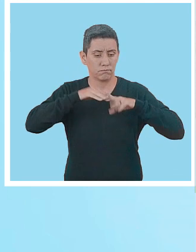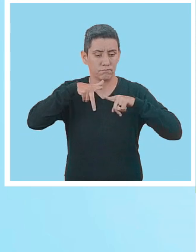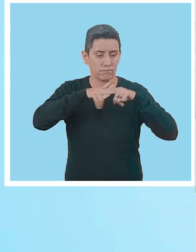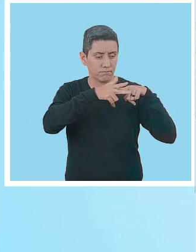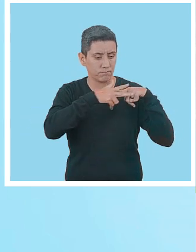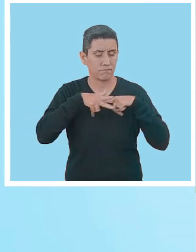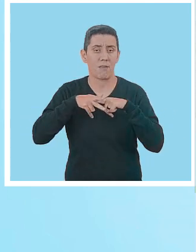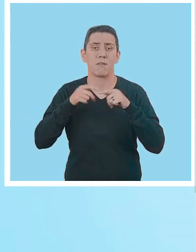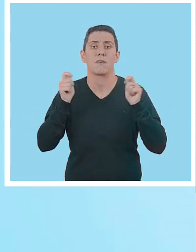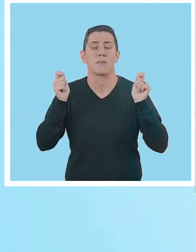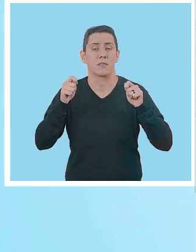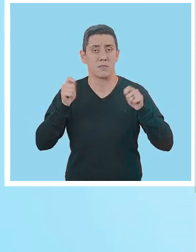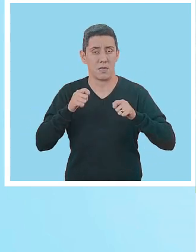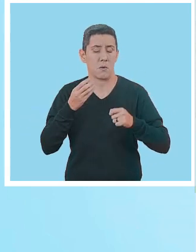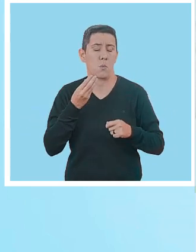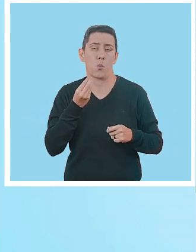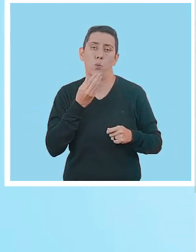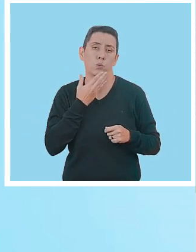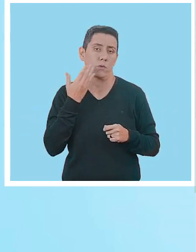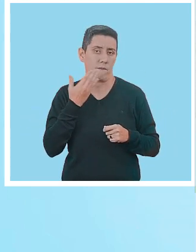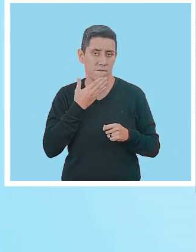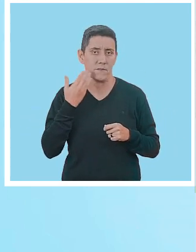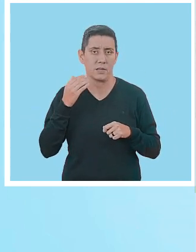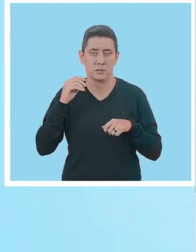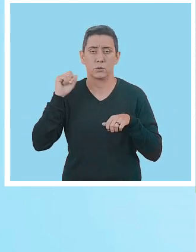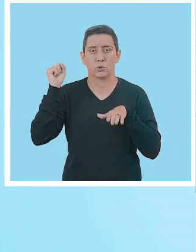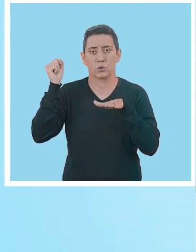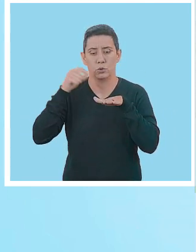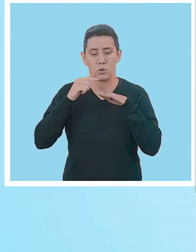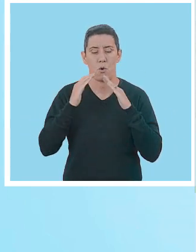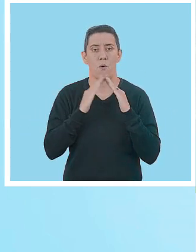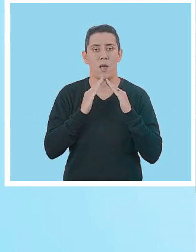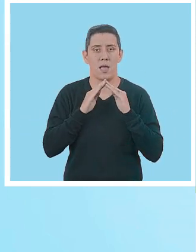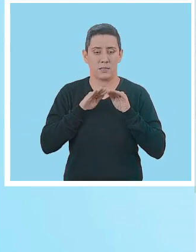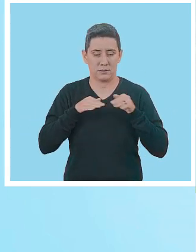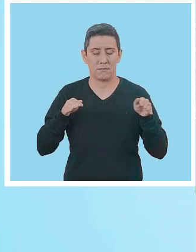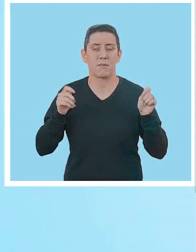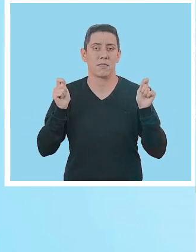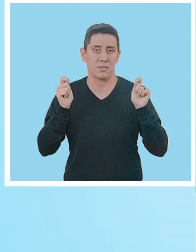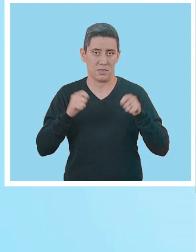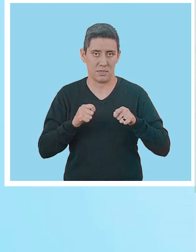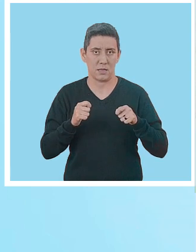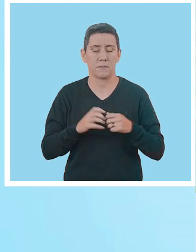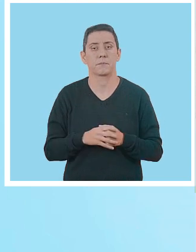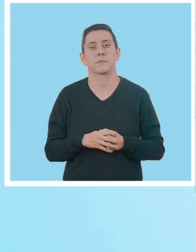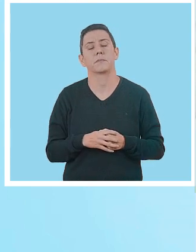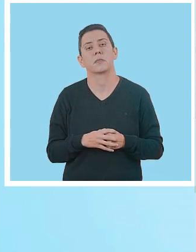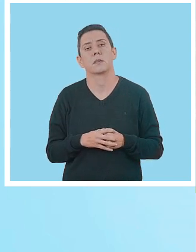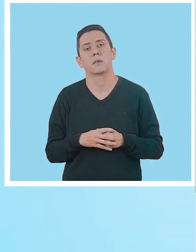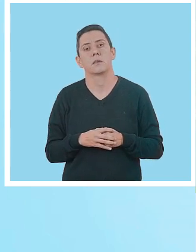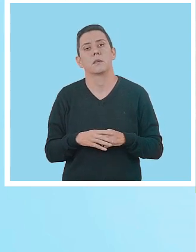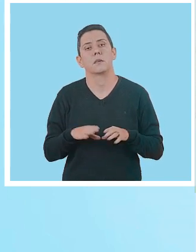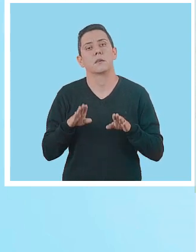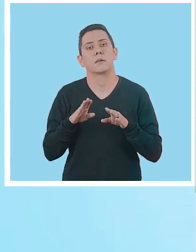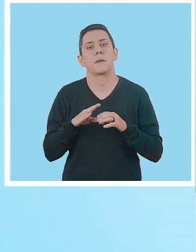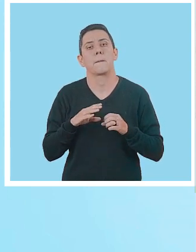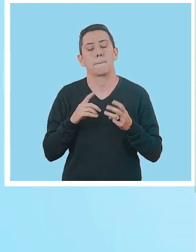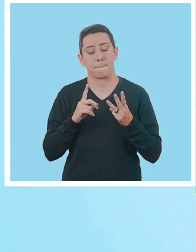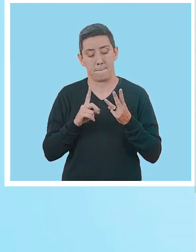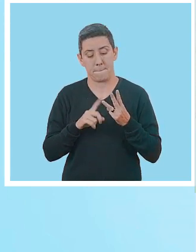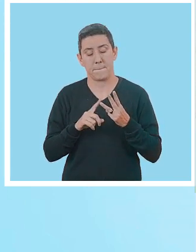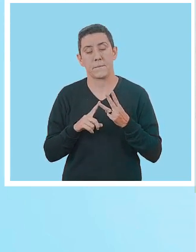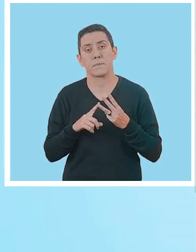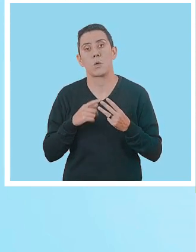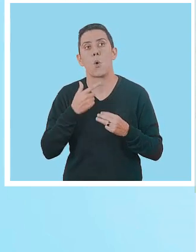é é muito fácil imaginar uma solar no telhado de casa mas é muito difícil imaginar outras fontes